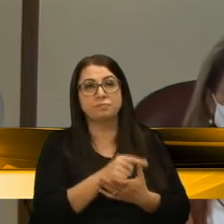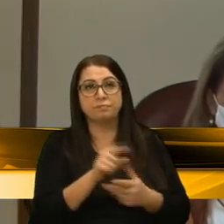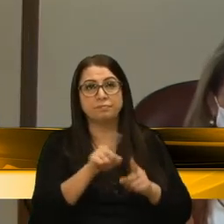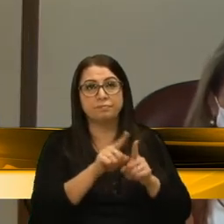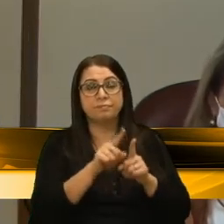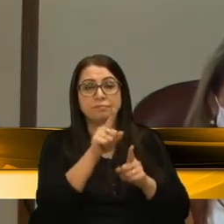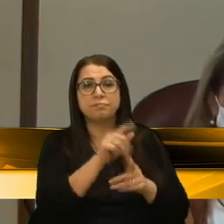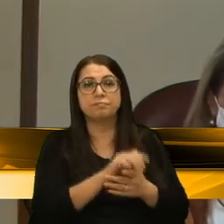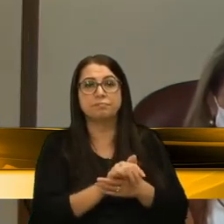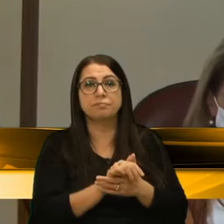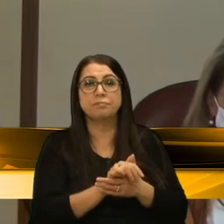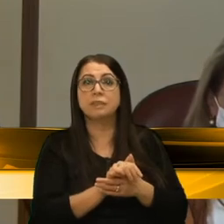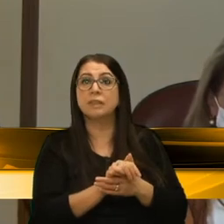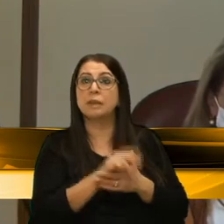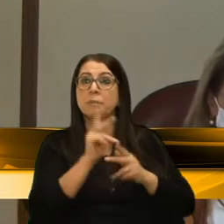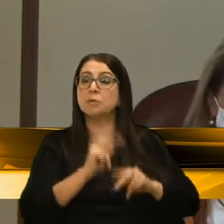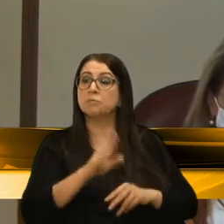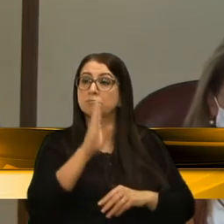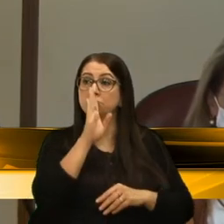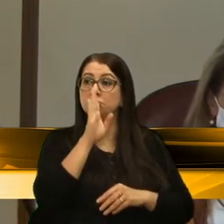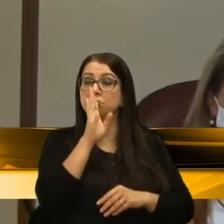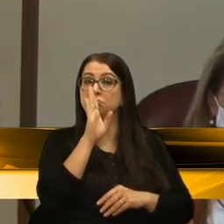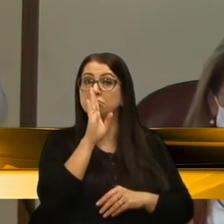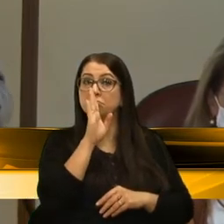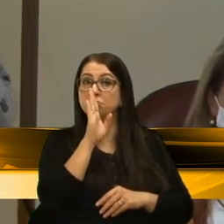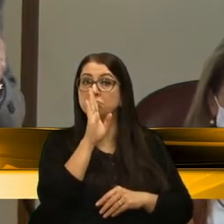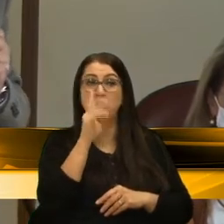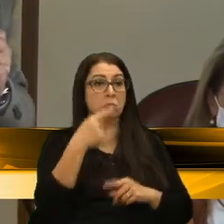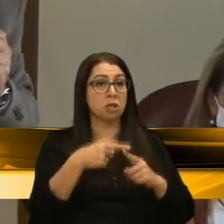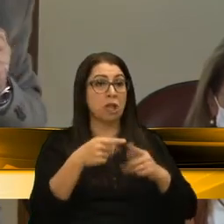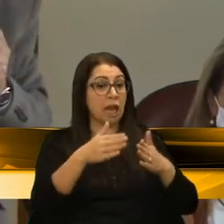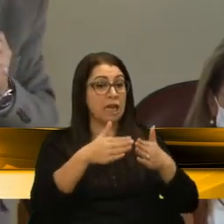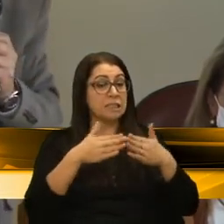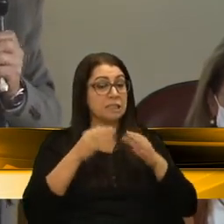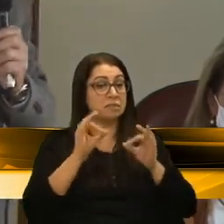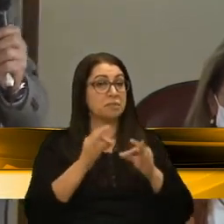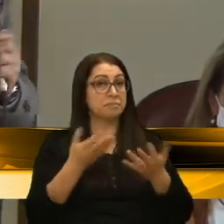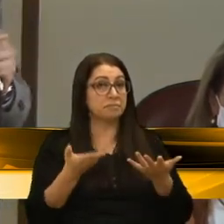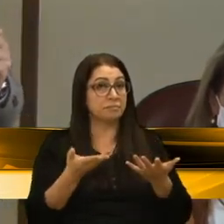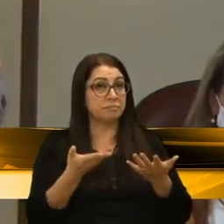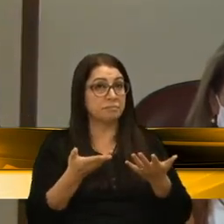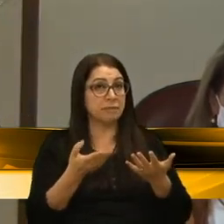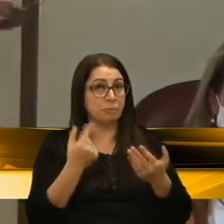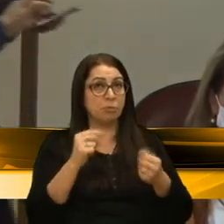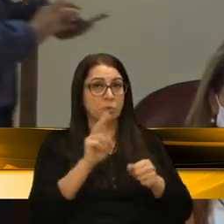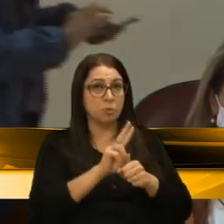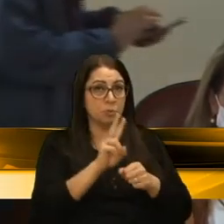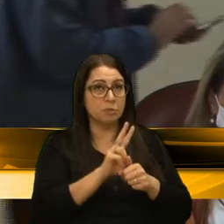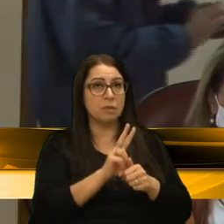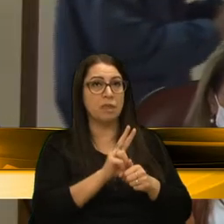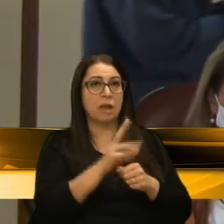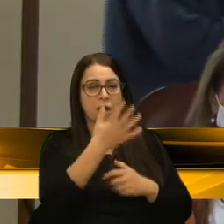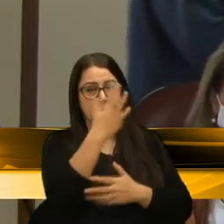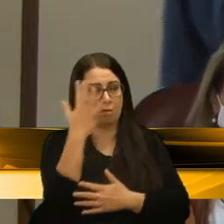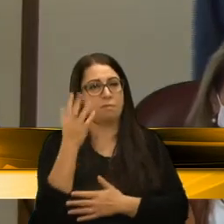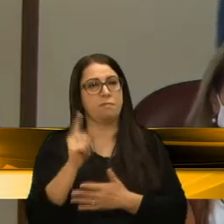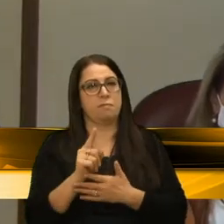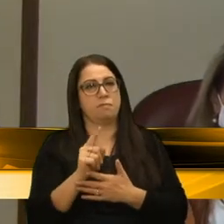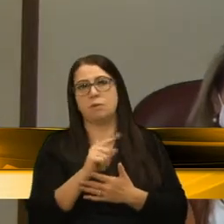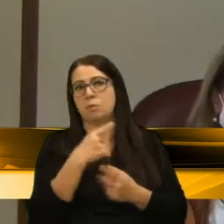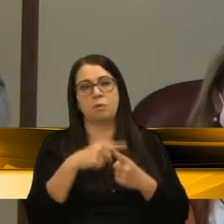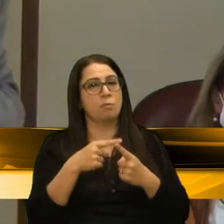lado. Ambientalistas quietos, porque está licenciado, mas dá para preservar alguma árvore. A gente, não é